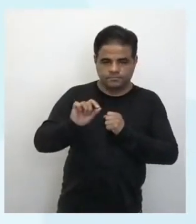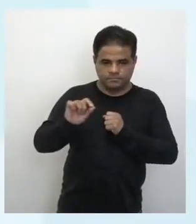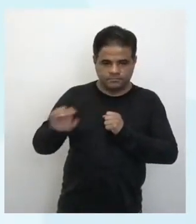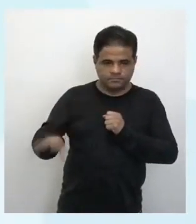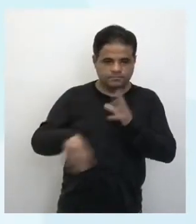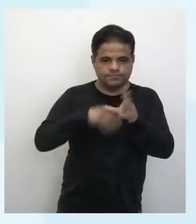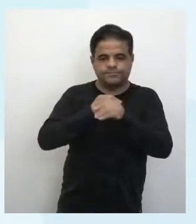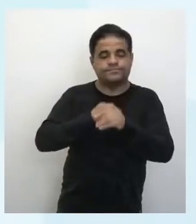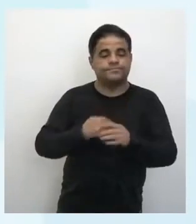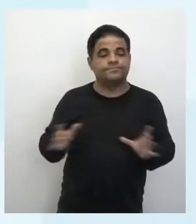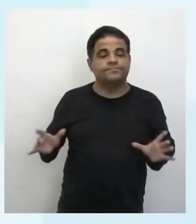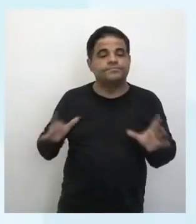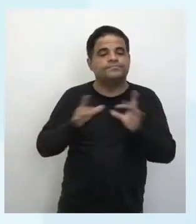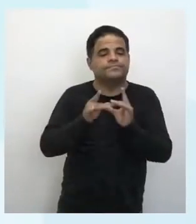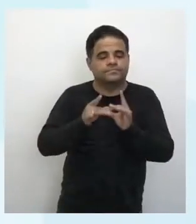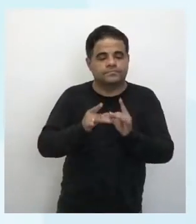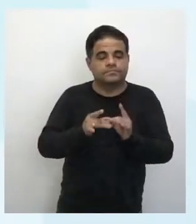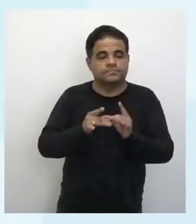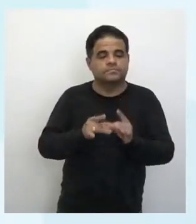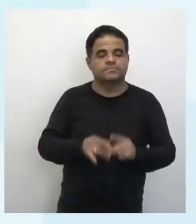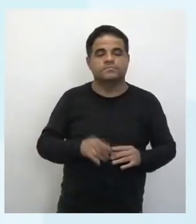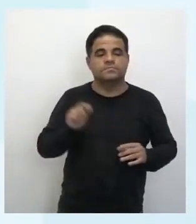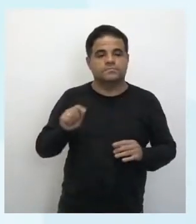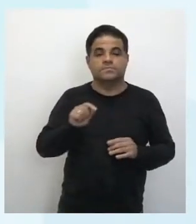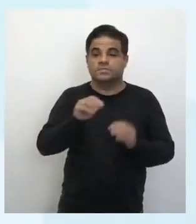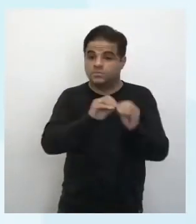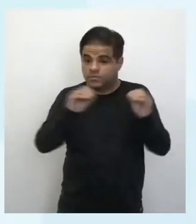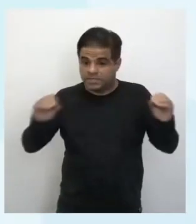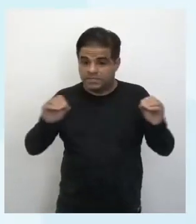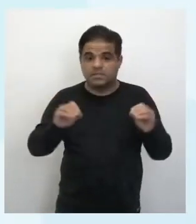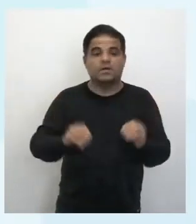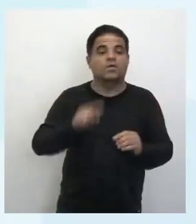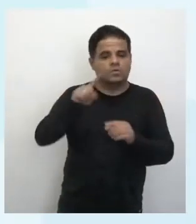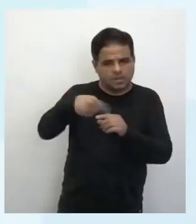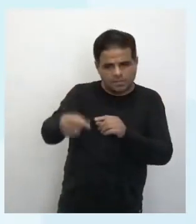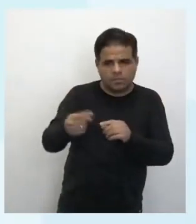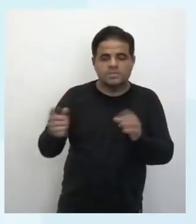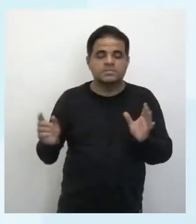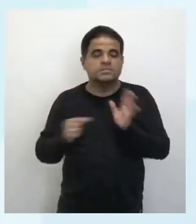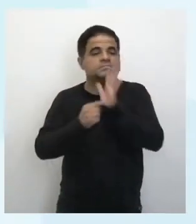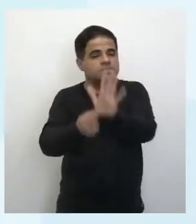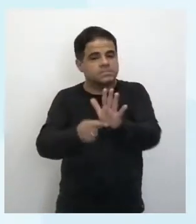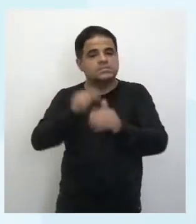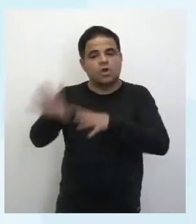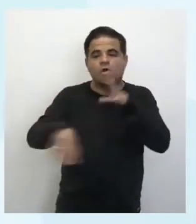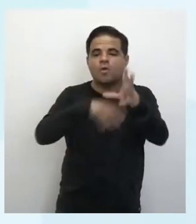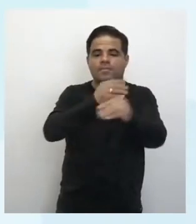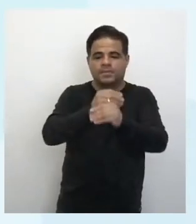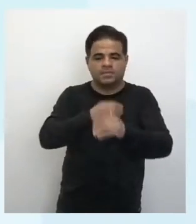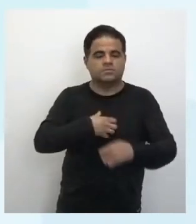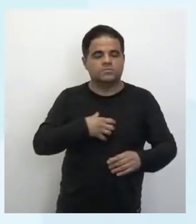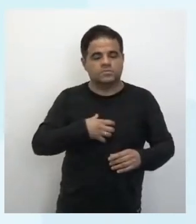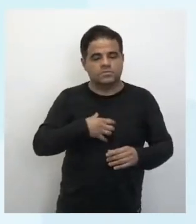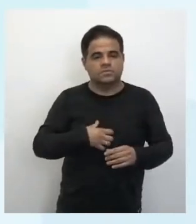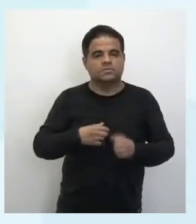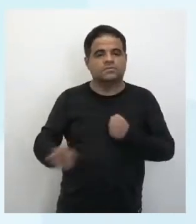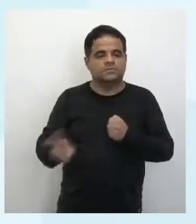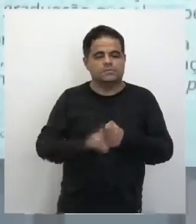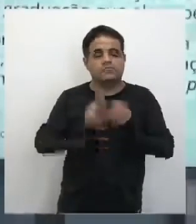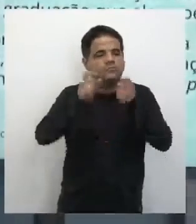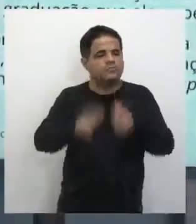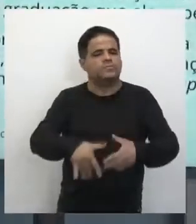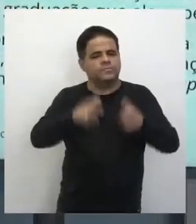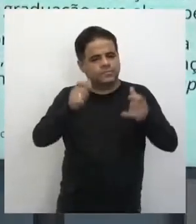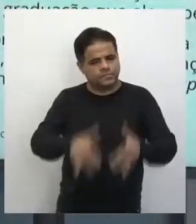integrante, que vai ligar a oração subordinada que vem depois, complementando o sentido do verbo